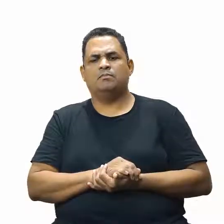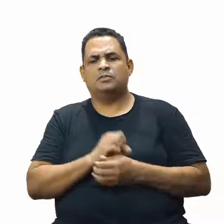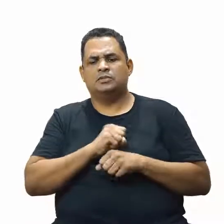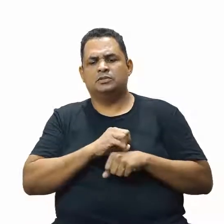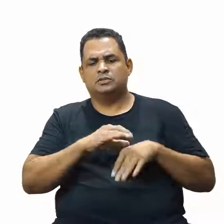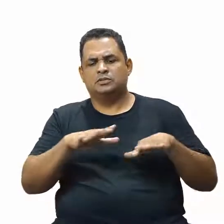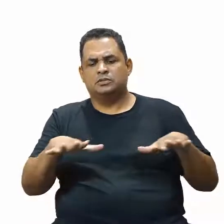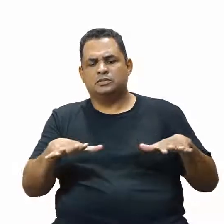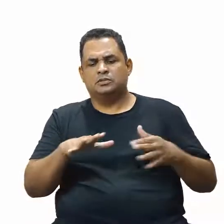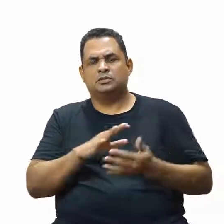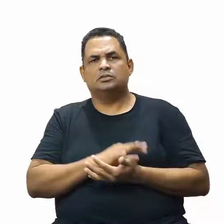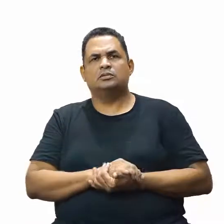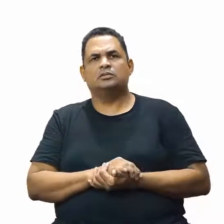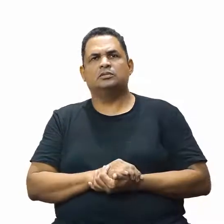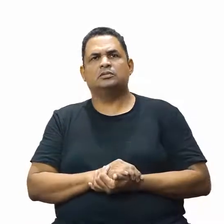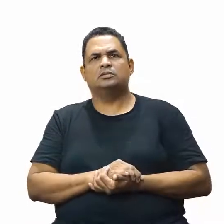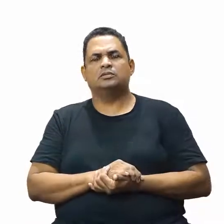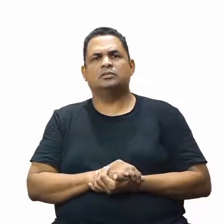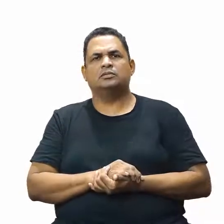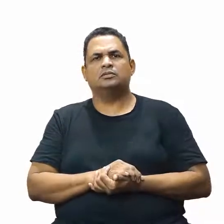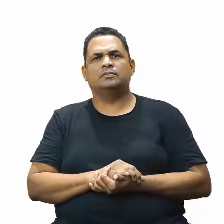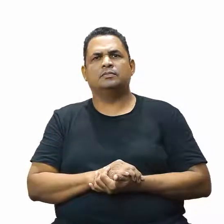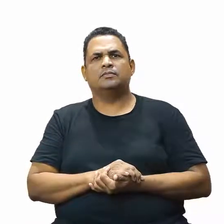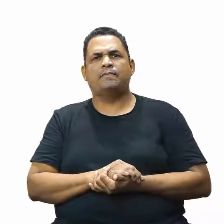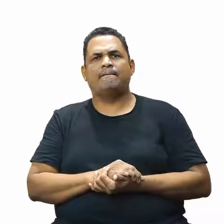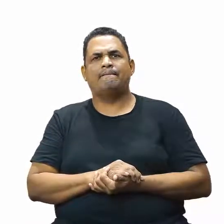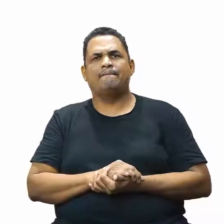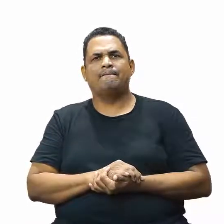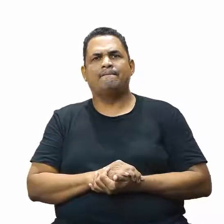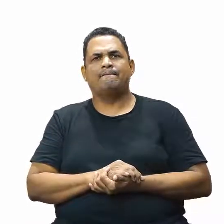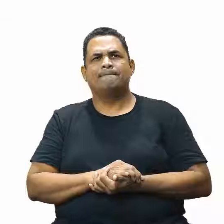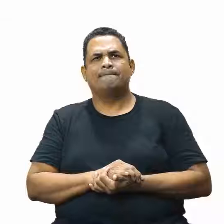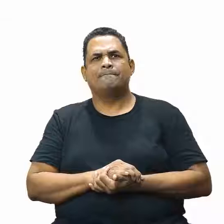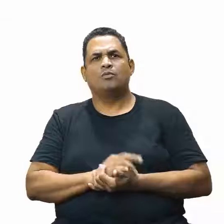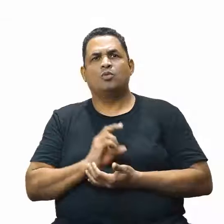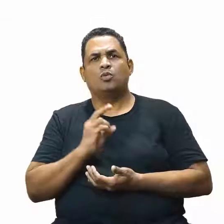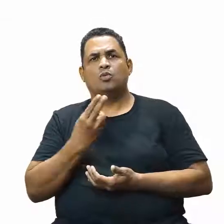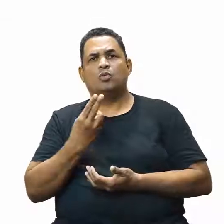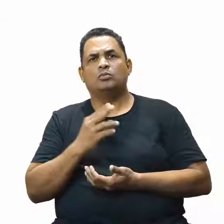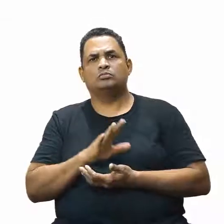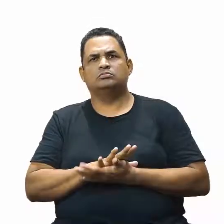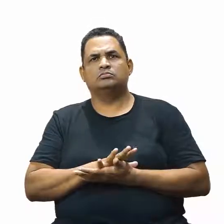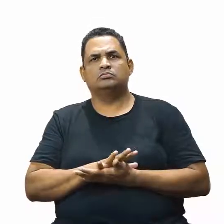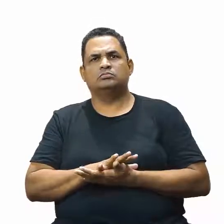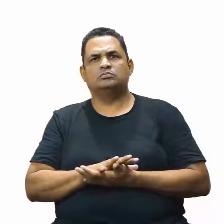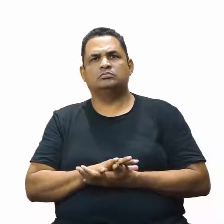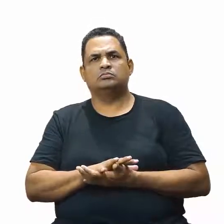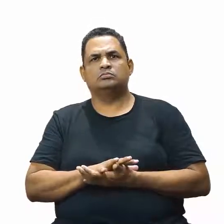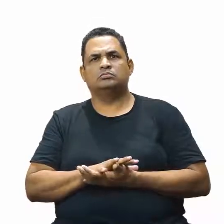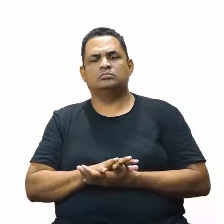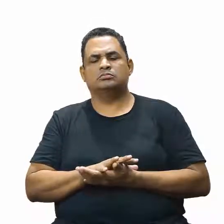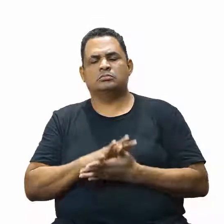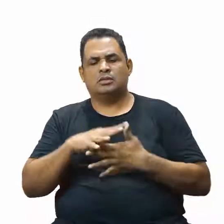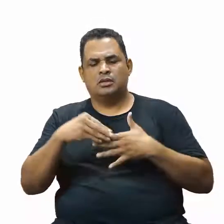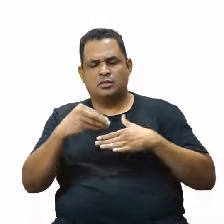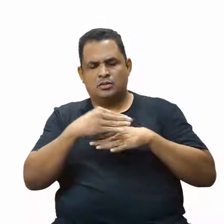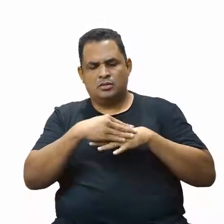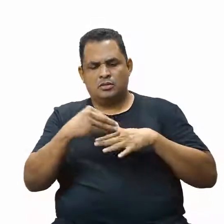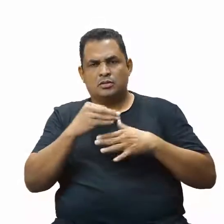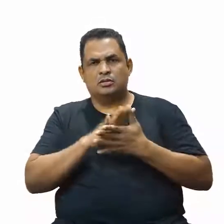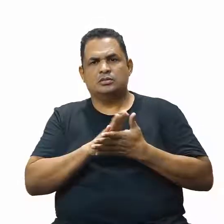proliferação, reprodução dos cupins. Ou por meio de sua impregnação